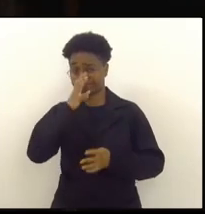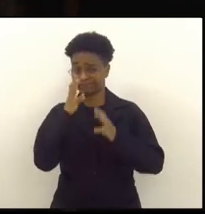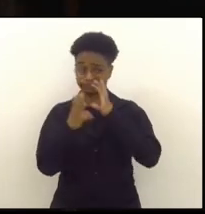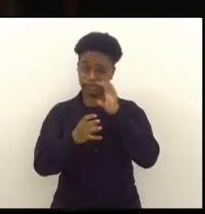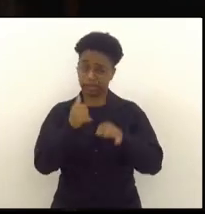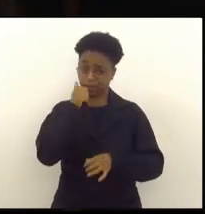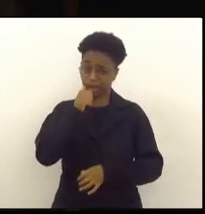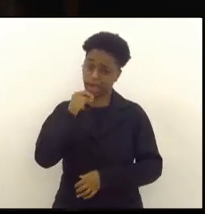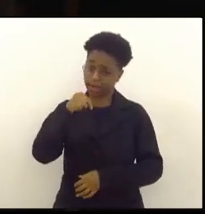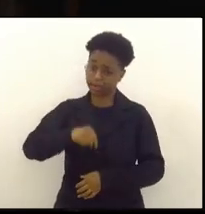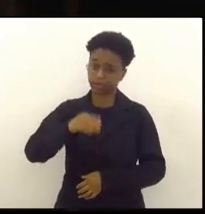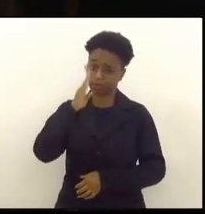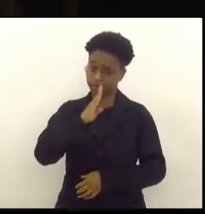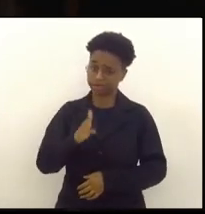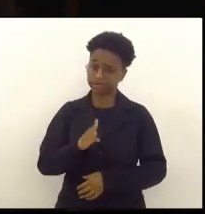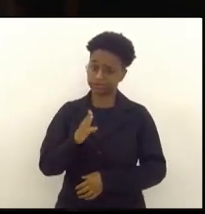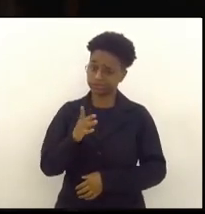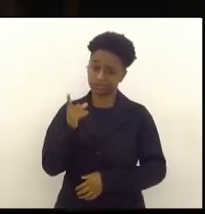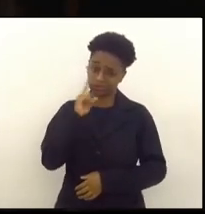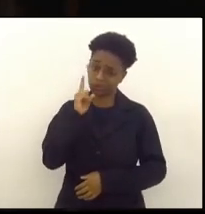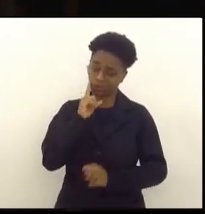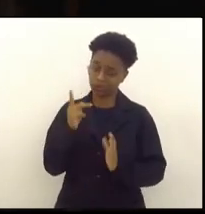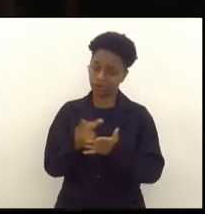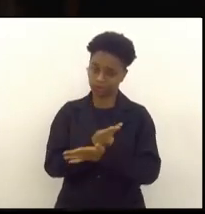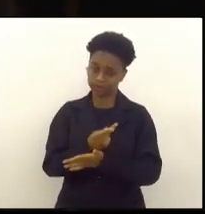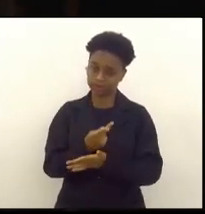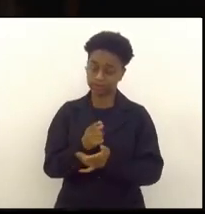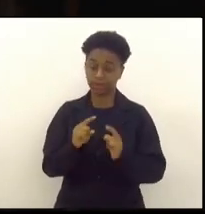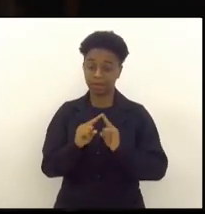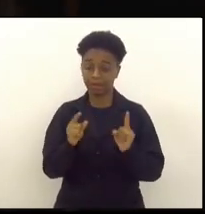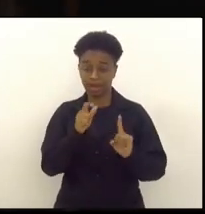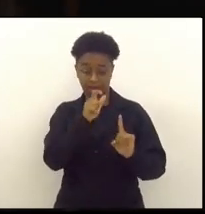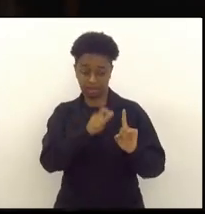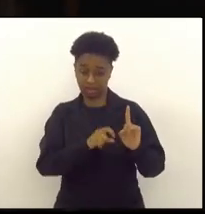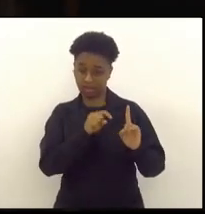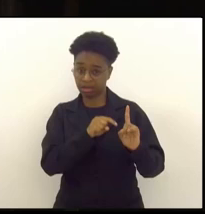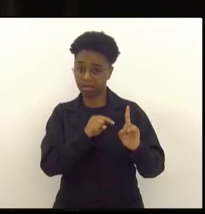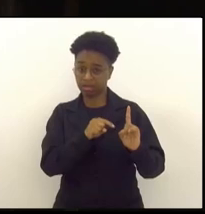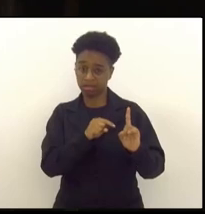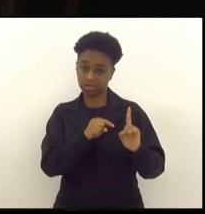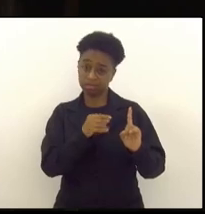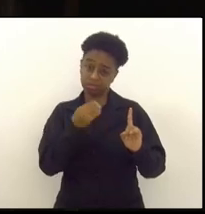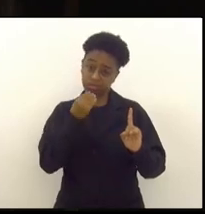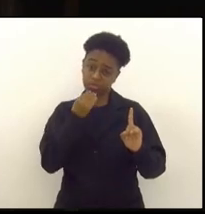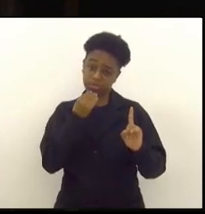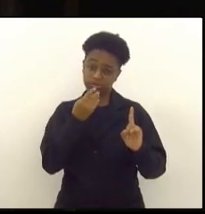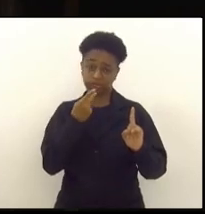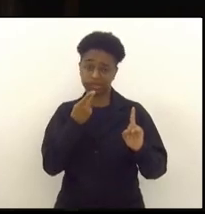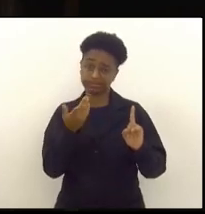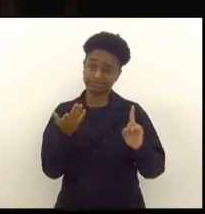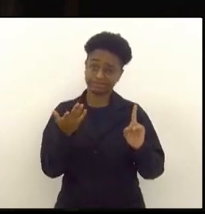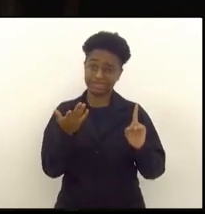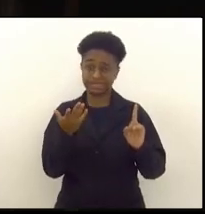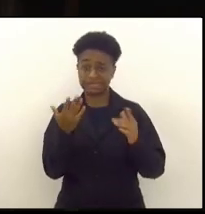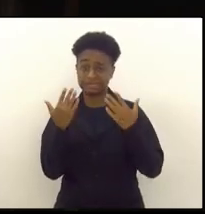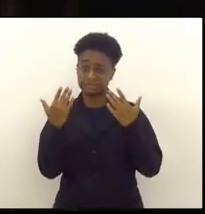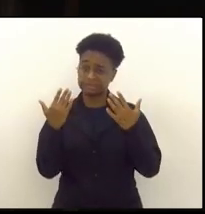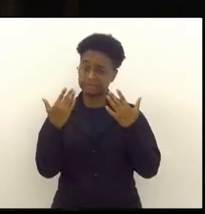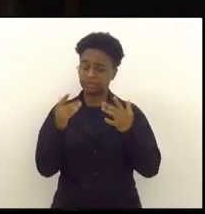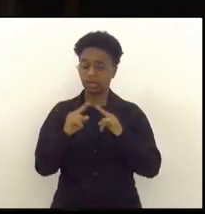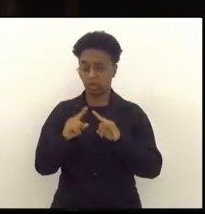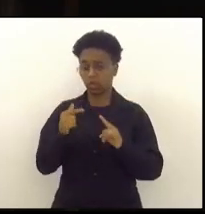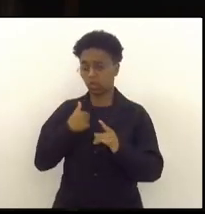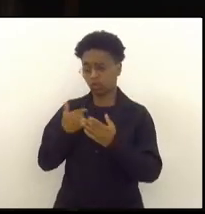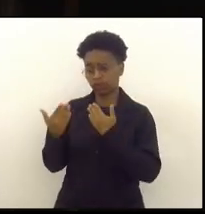faz parte do nosso dia a dia. E a Sirlene podia se dar por suspeita. Eu conversei com